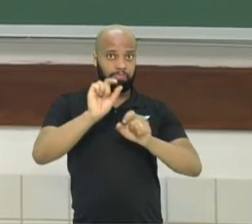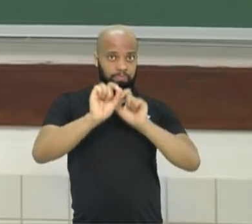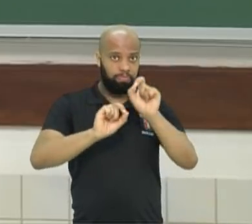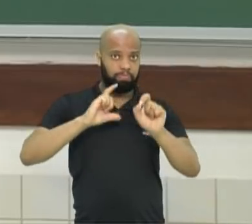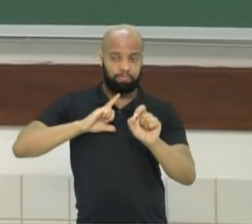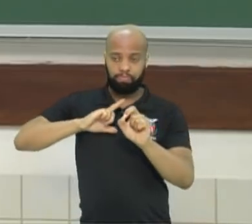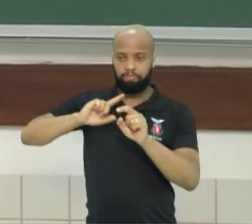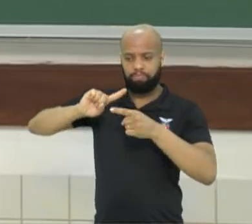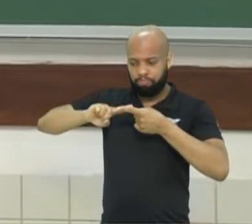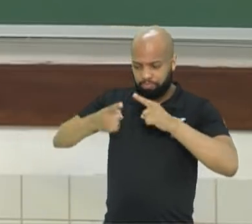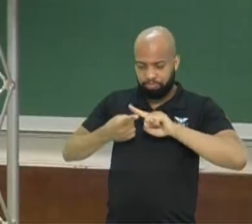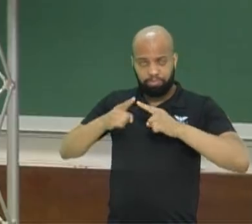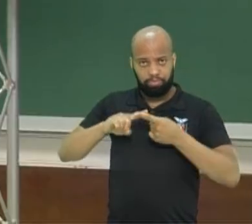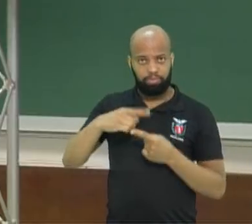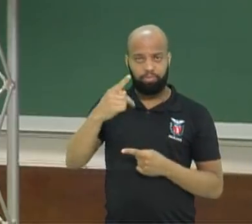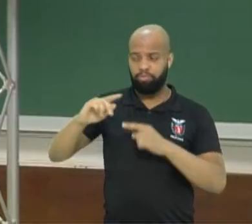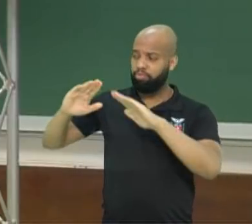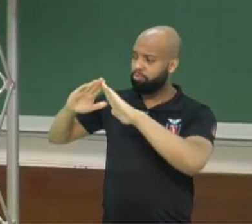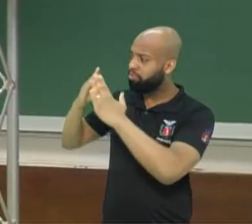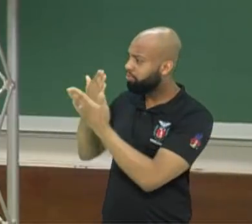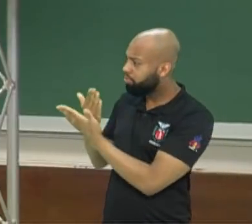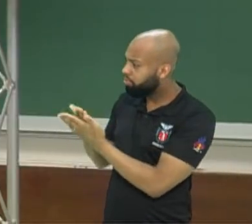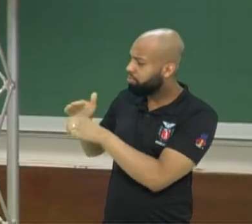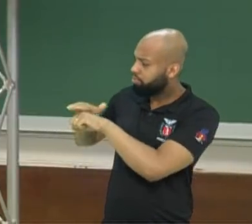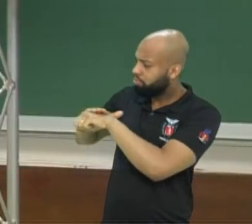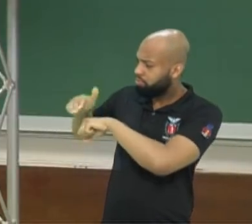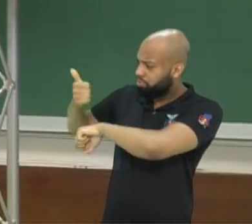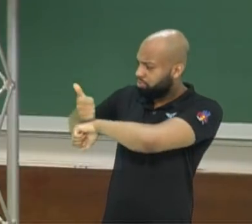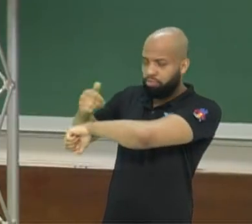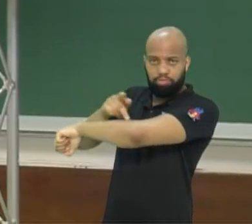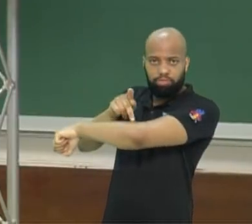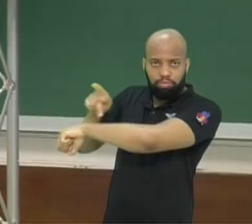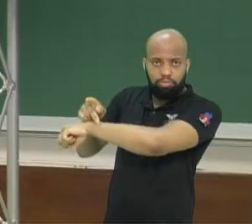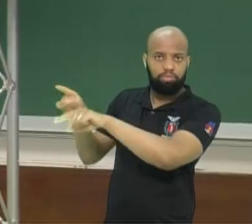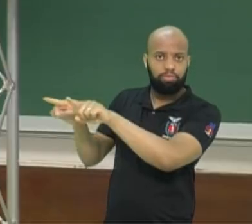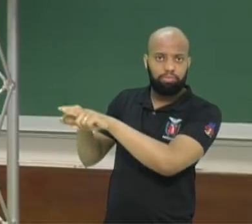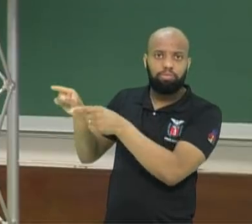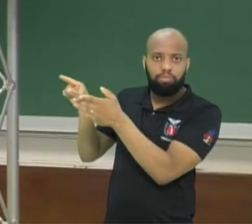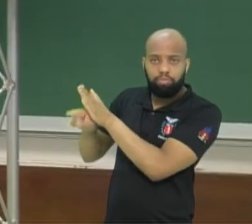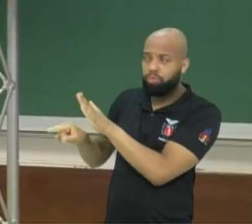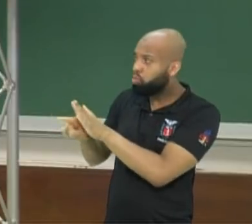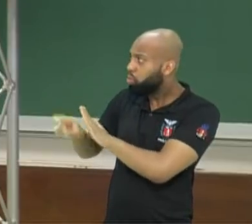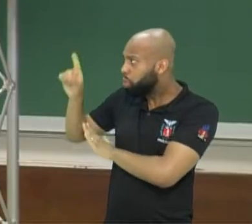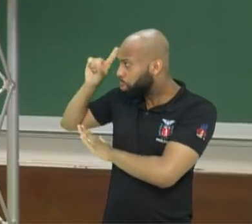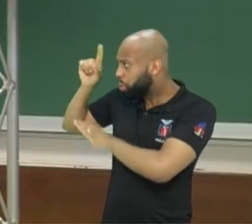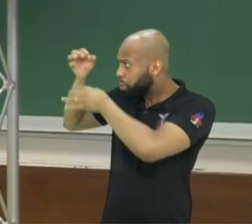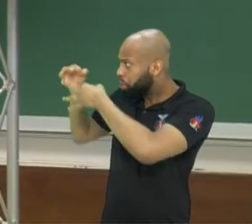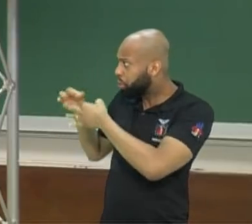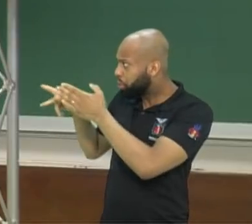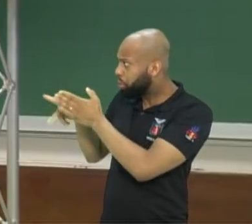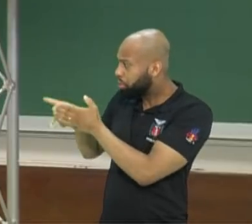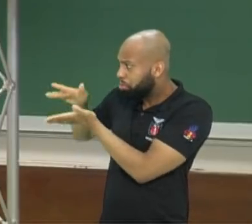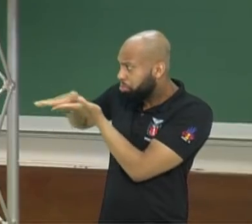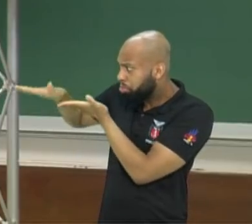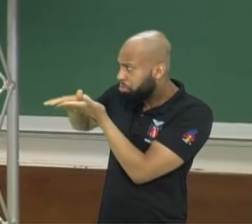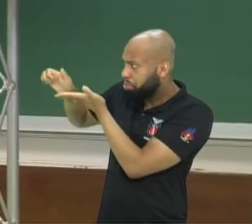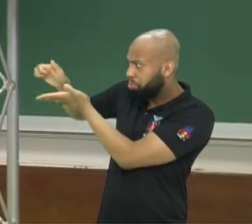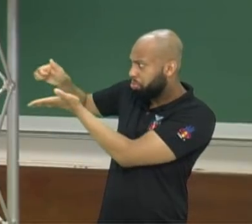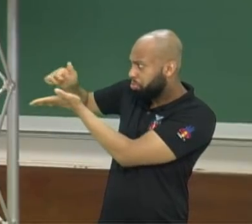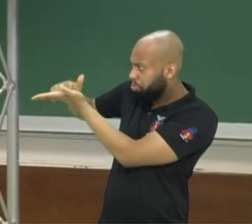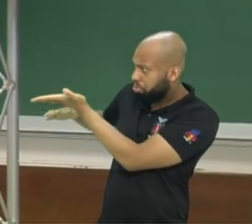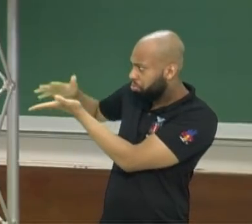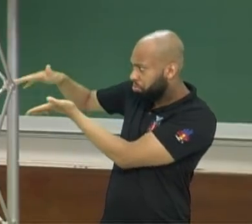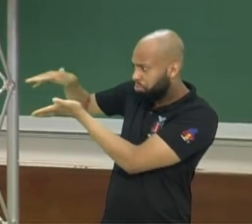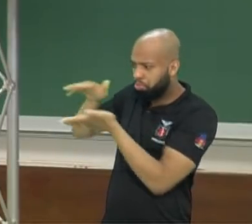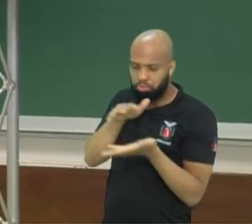fazer? Você vai ligar na sua escola, vai conversar com a sua diretora, com a sua pedagoga e vai pedir o seu kit impresso. Não